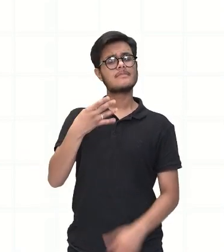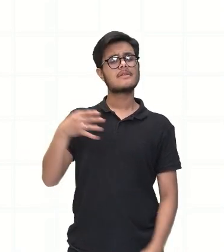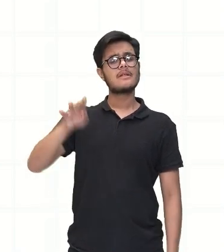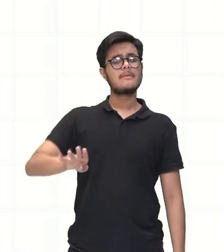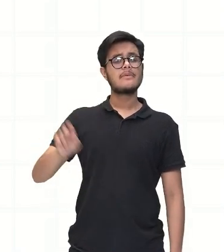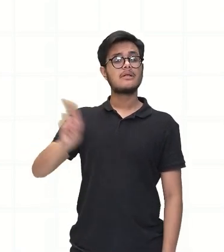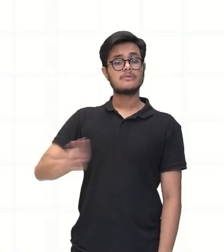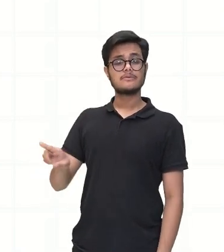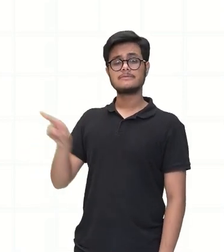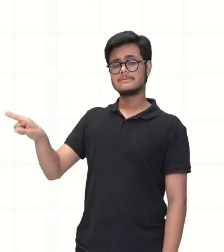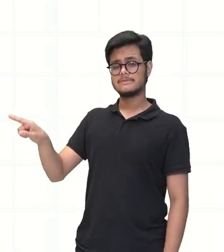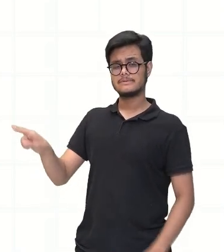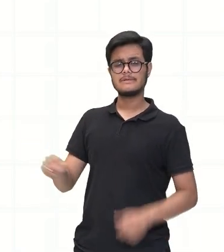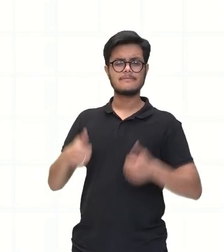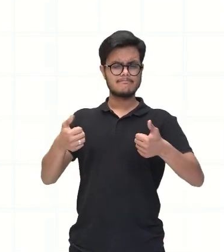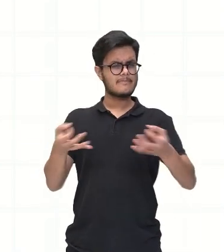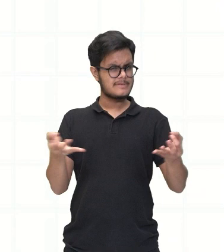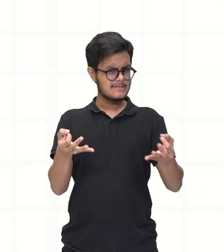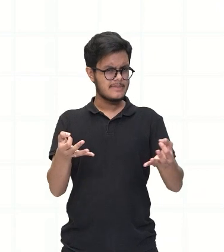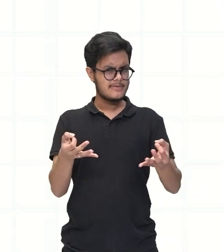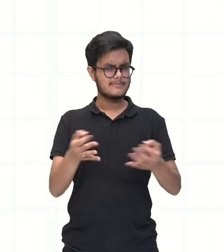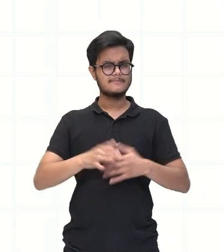aí. Notaram?